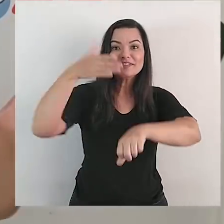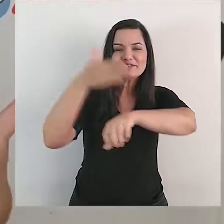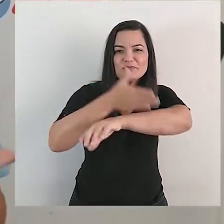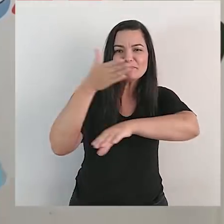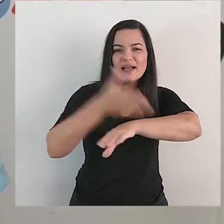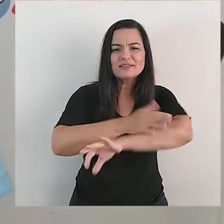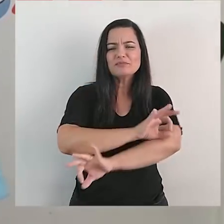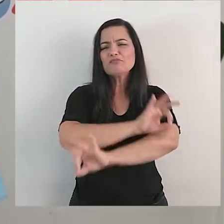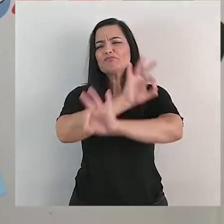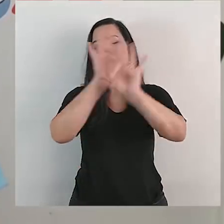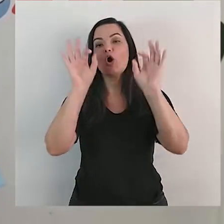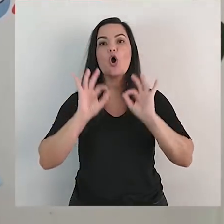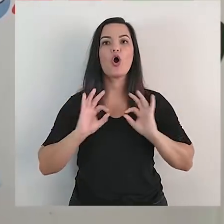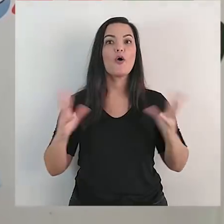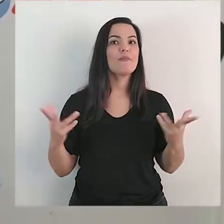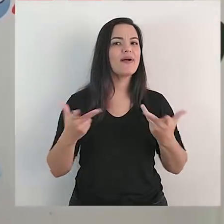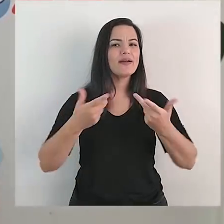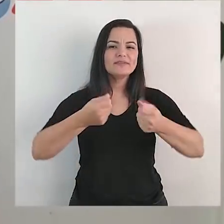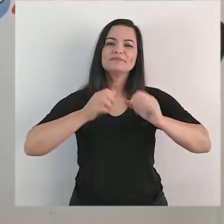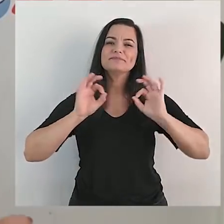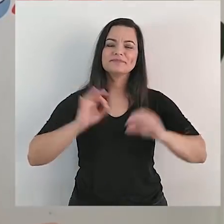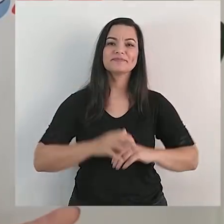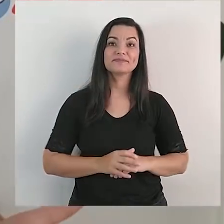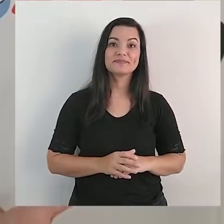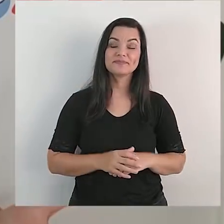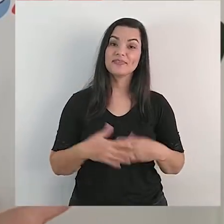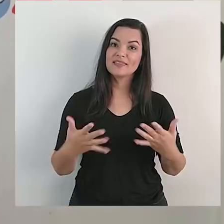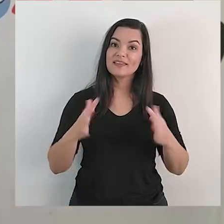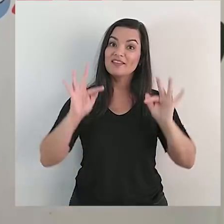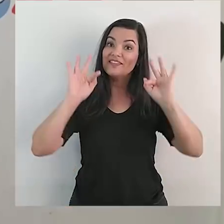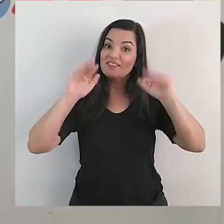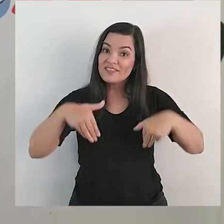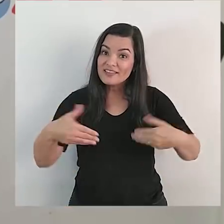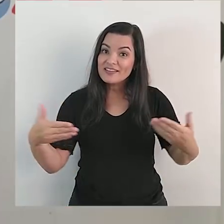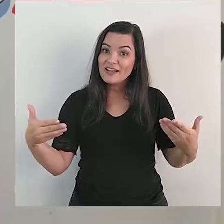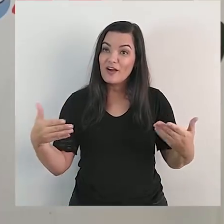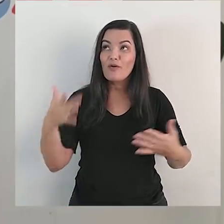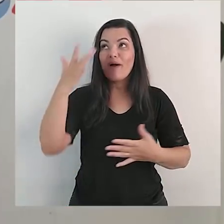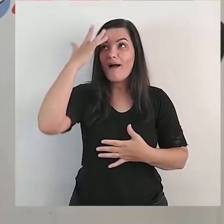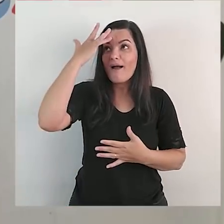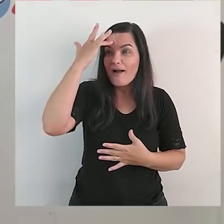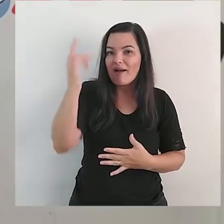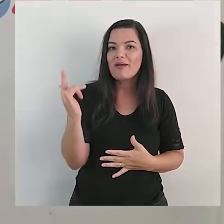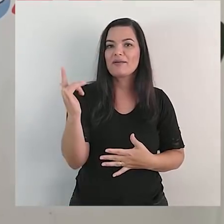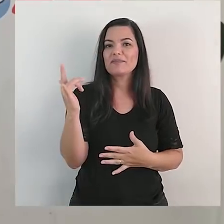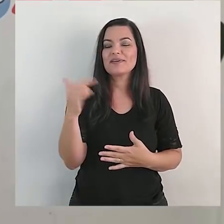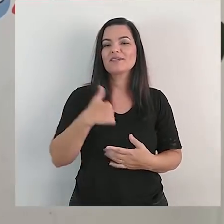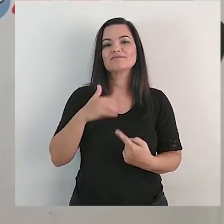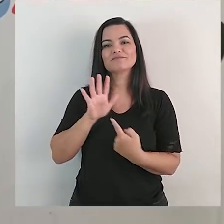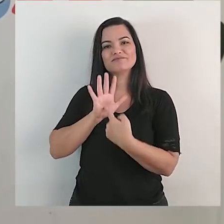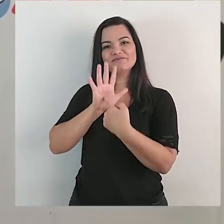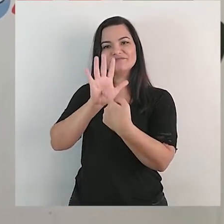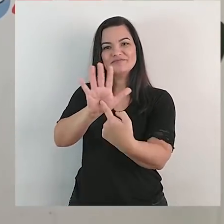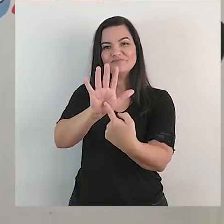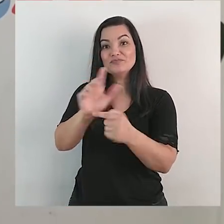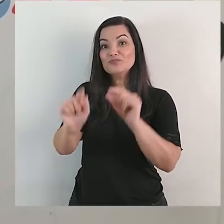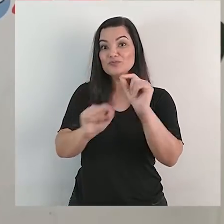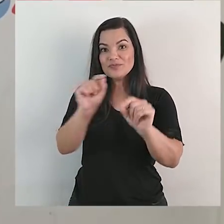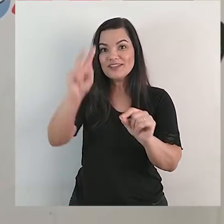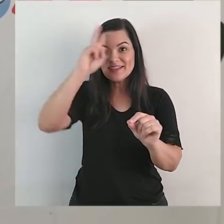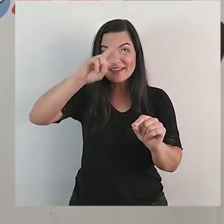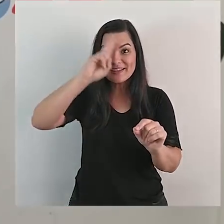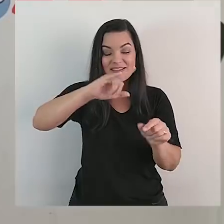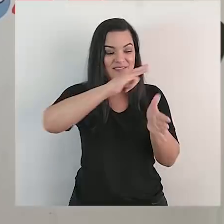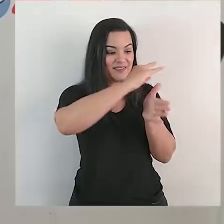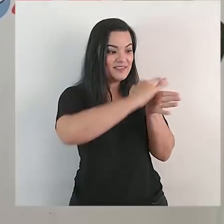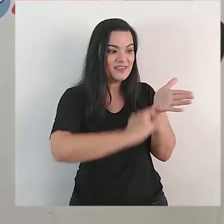foram maravilhosas. E para encerrar, amanhã eu vou apresentar os resultados